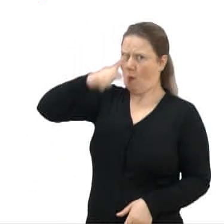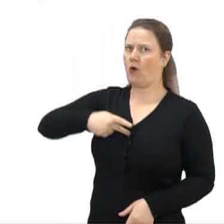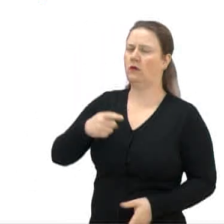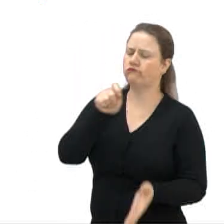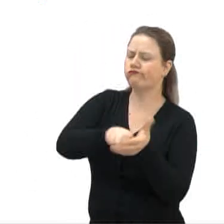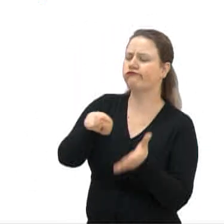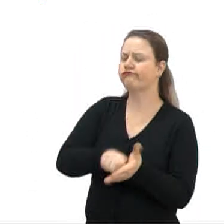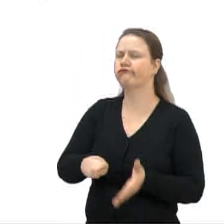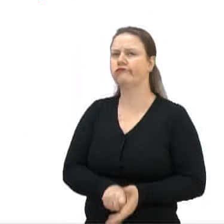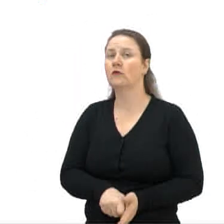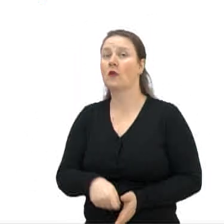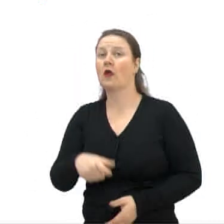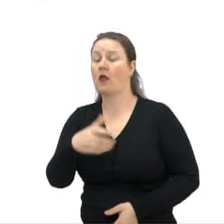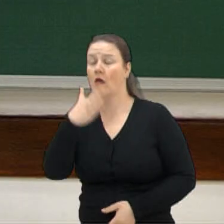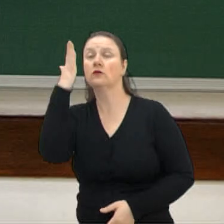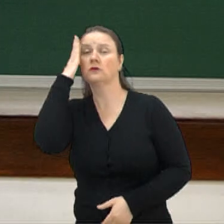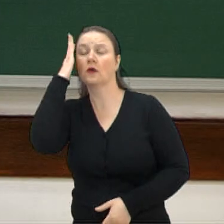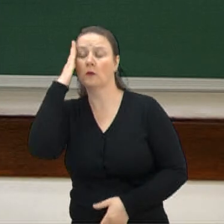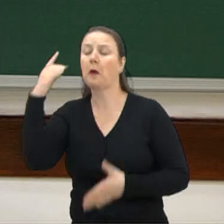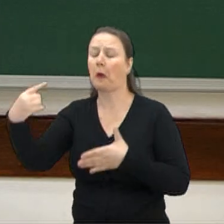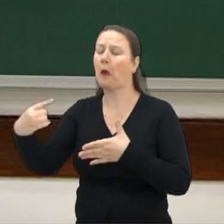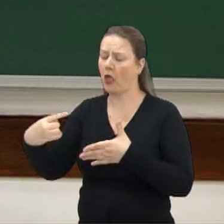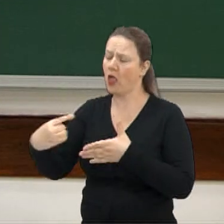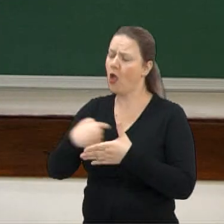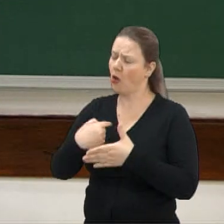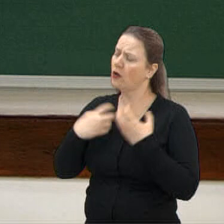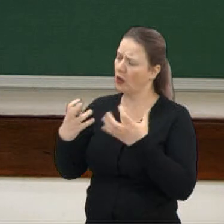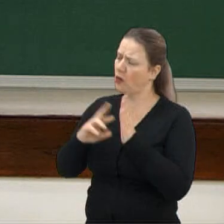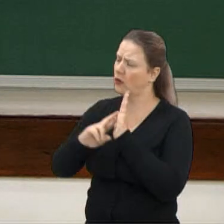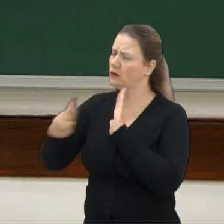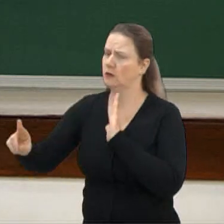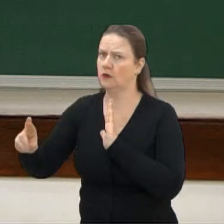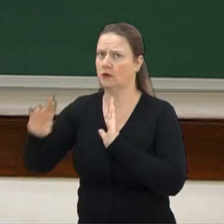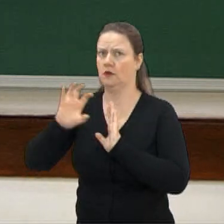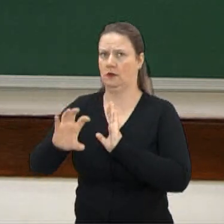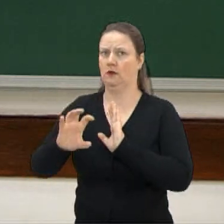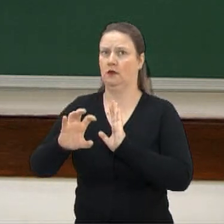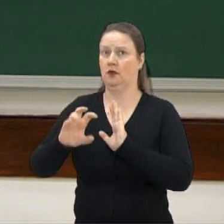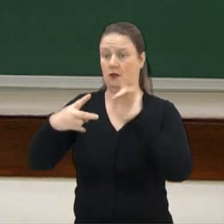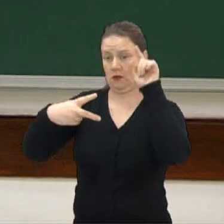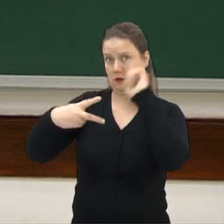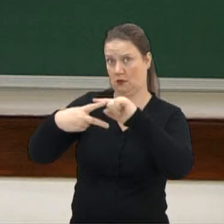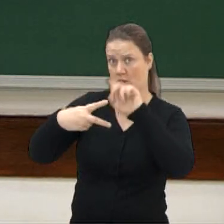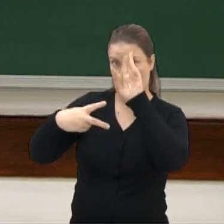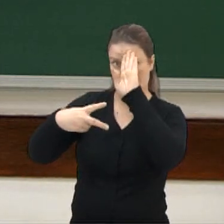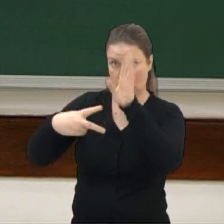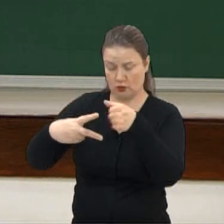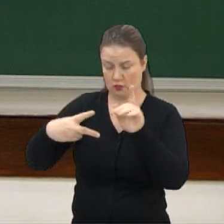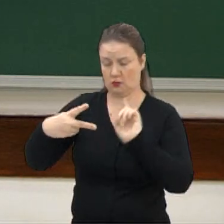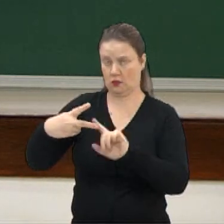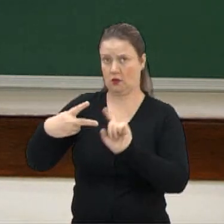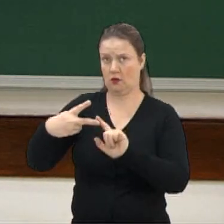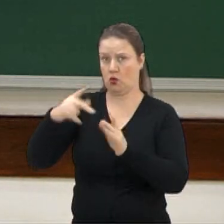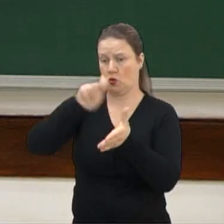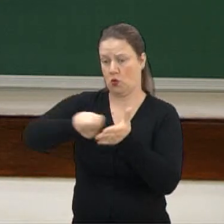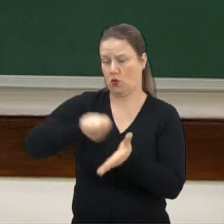ou sabe sobre a pergunta. Então, essa é a principal diferença. A objetiva, resposta fechada.